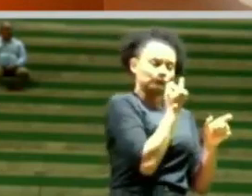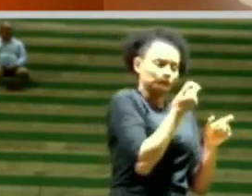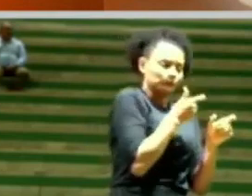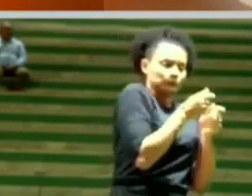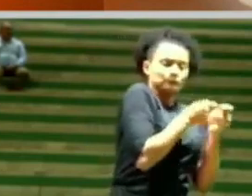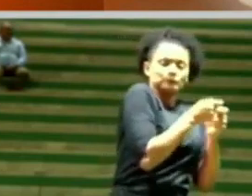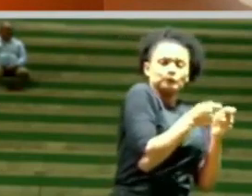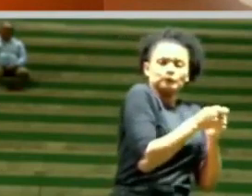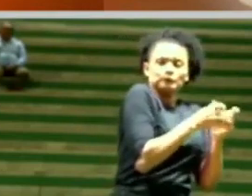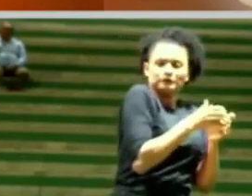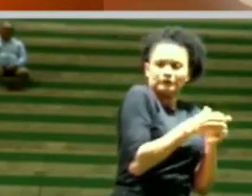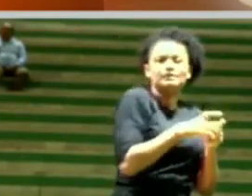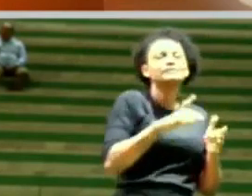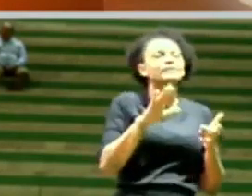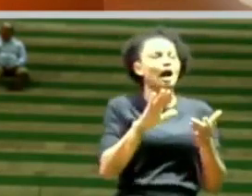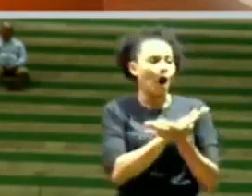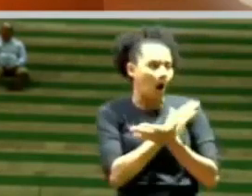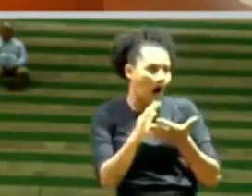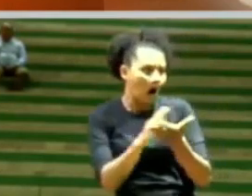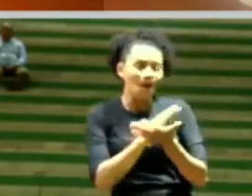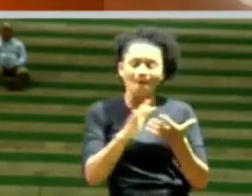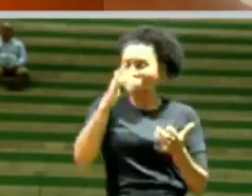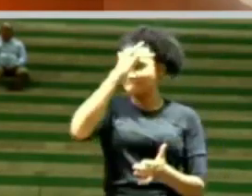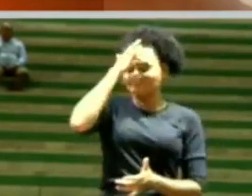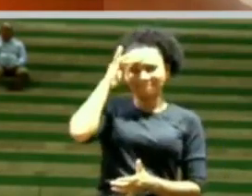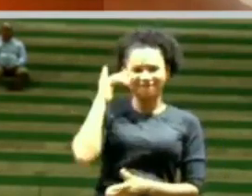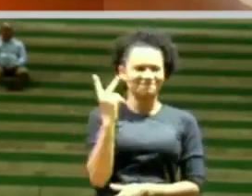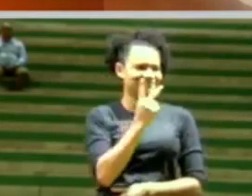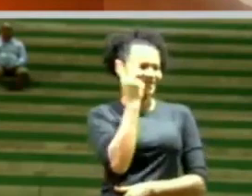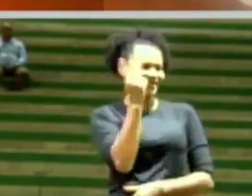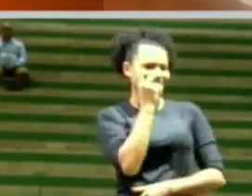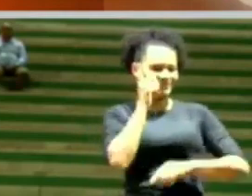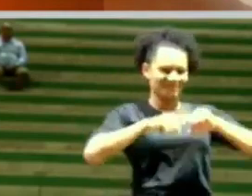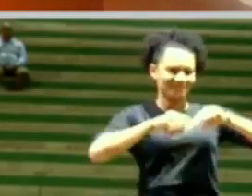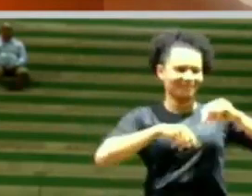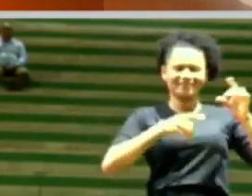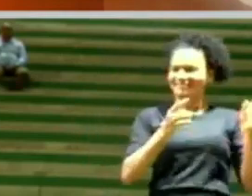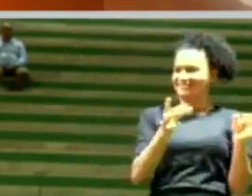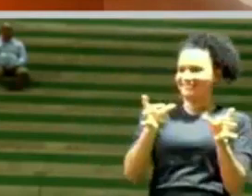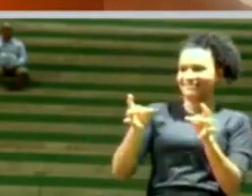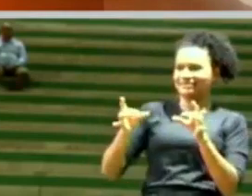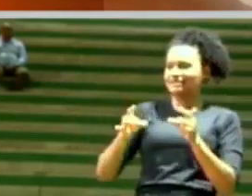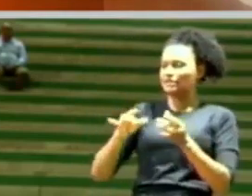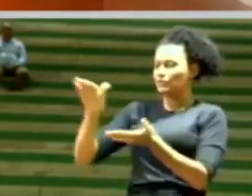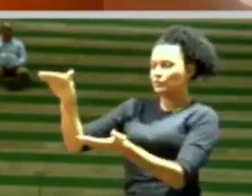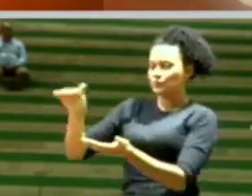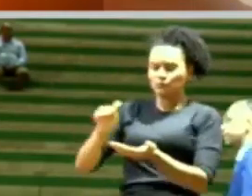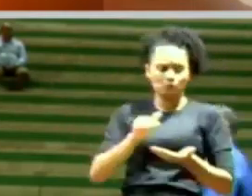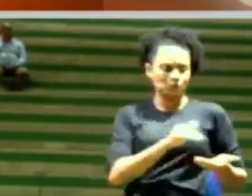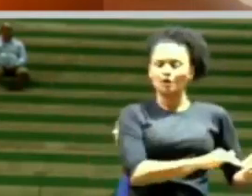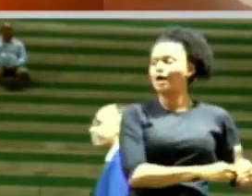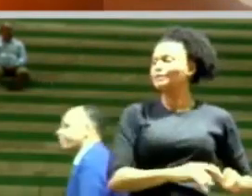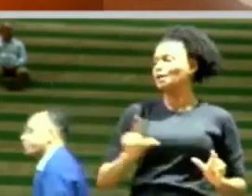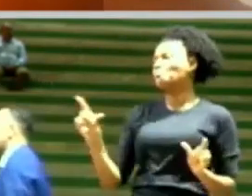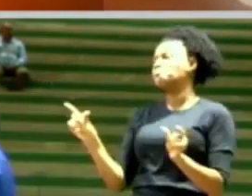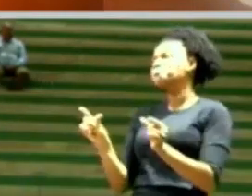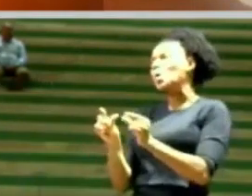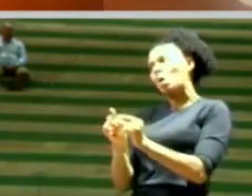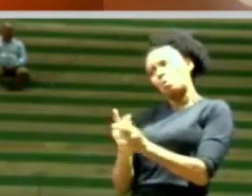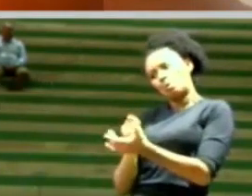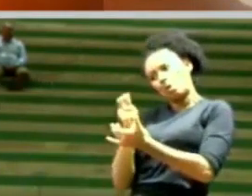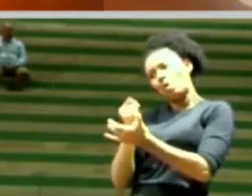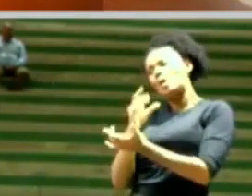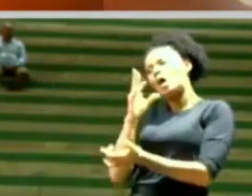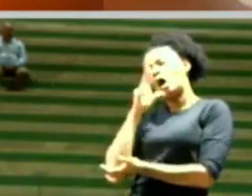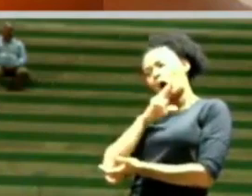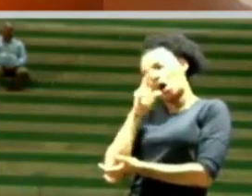É por isso que tem comerciante que, quando ele quer valorizar o produto, ele esconde o que tem e diz que tem pouco. Por quê? Quanto menos